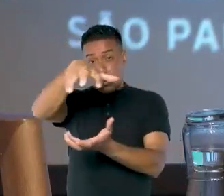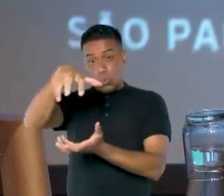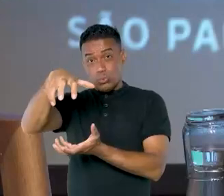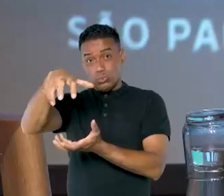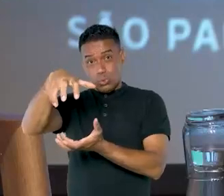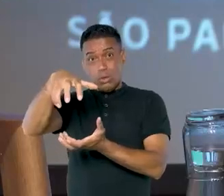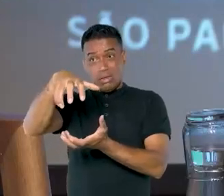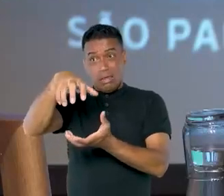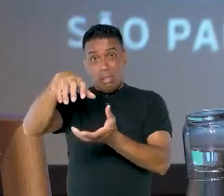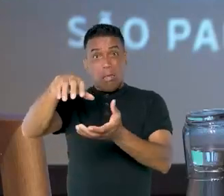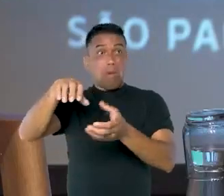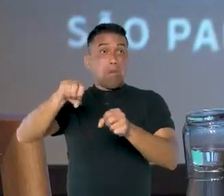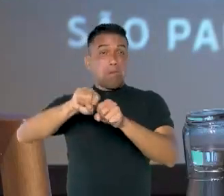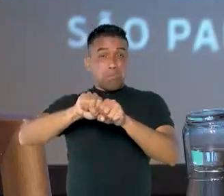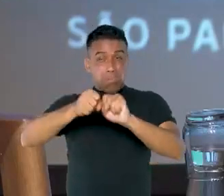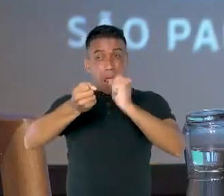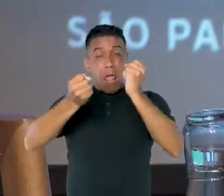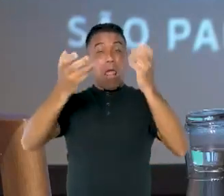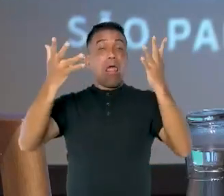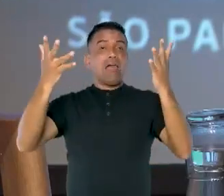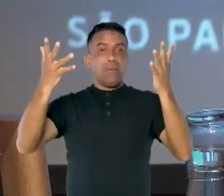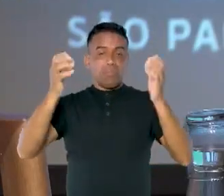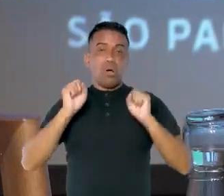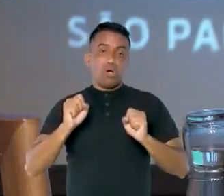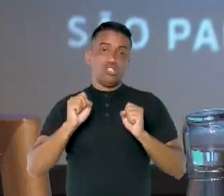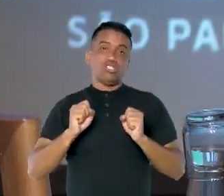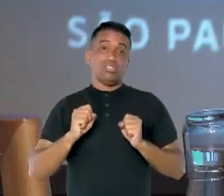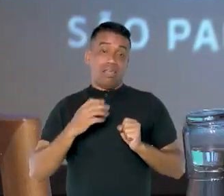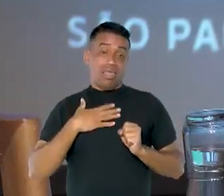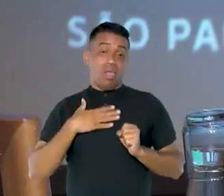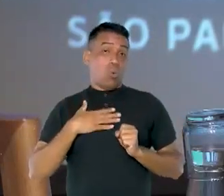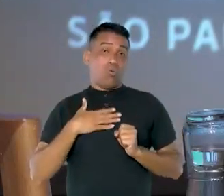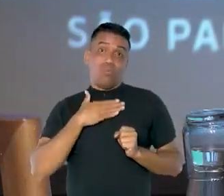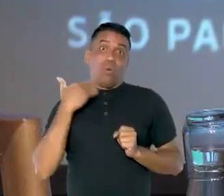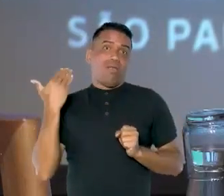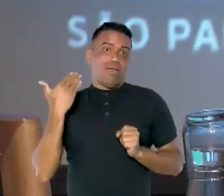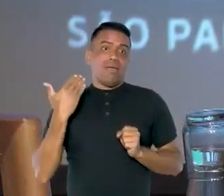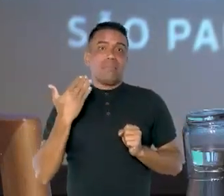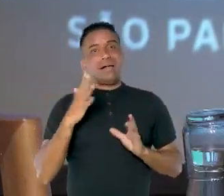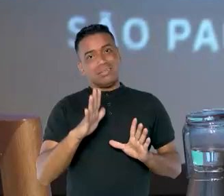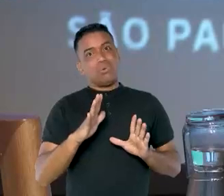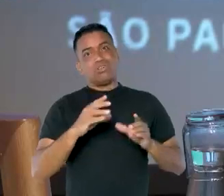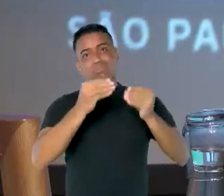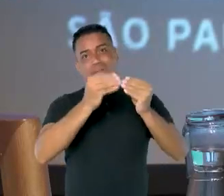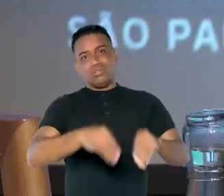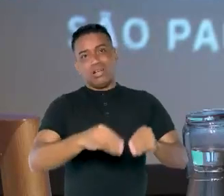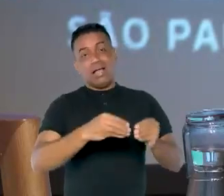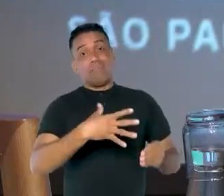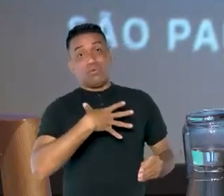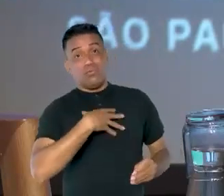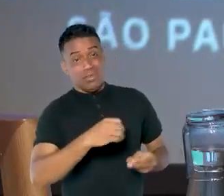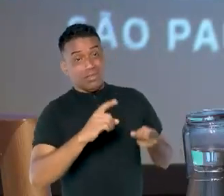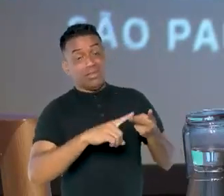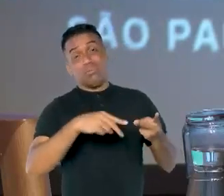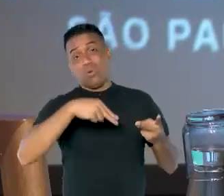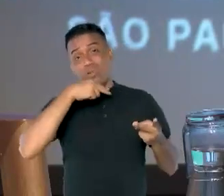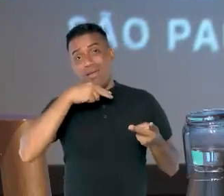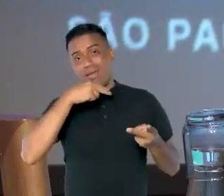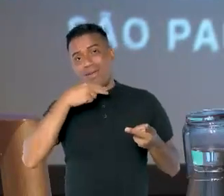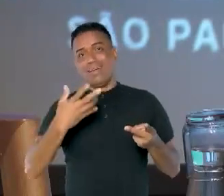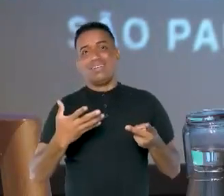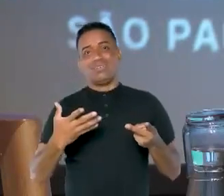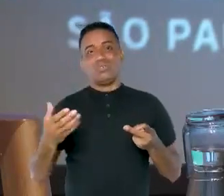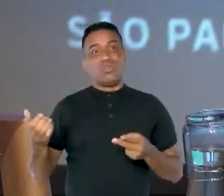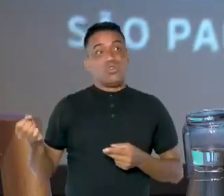atingir, mas ele pode atingir meus filhos, minhas filhas, meus netos, as novas gerações. Então, eu